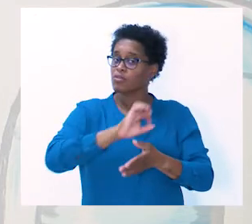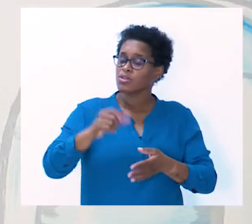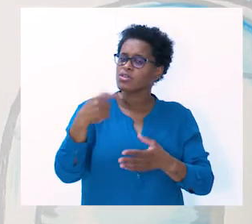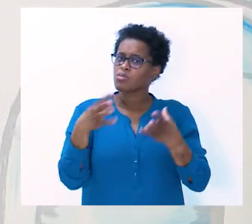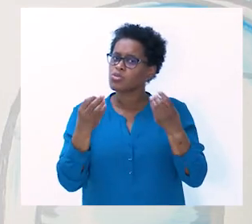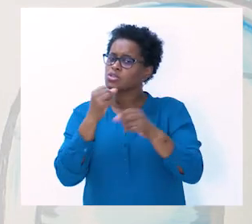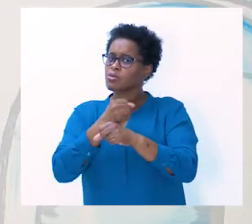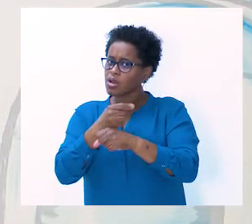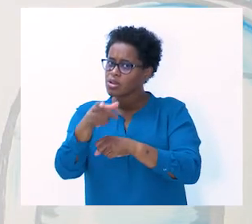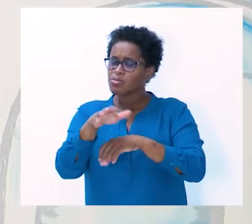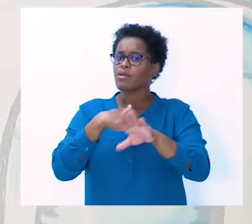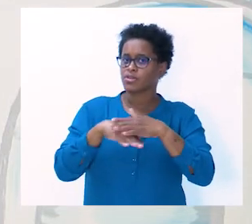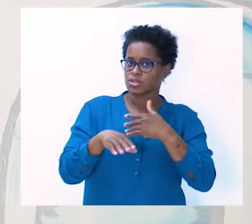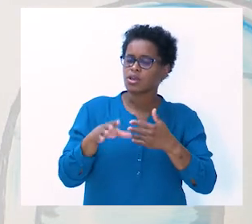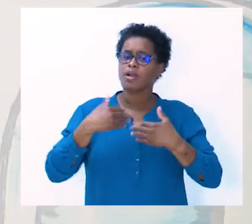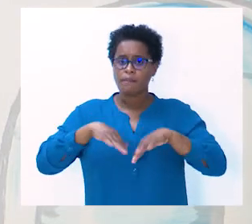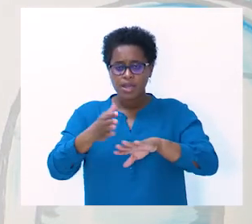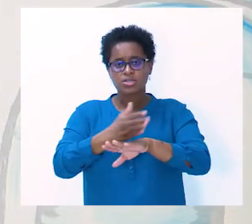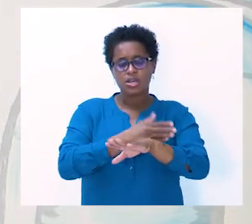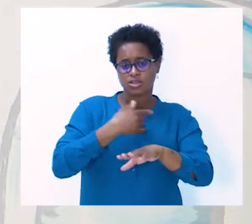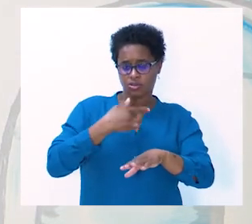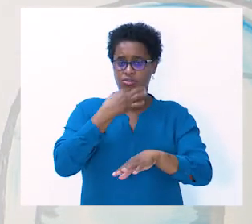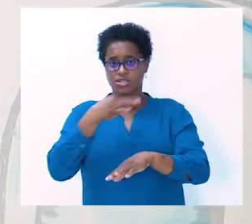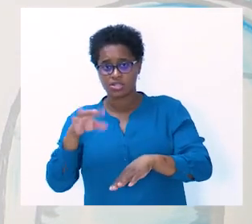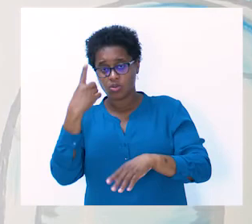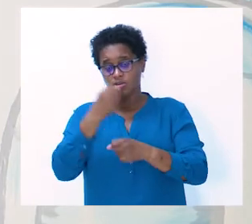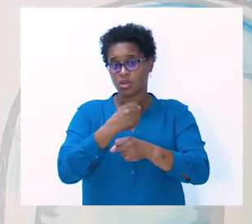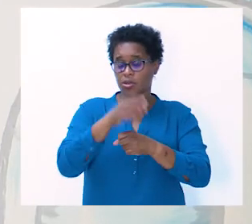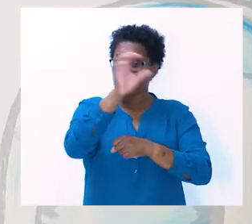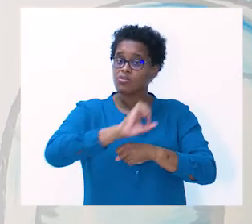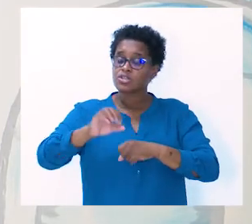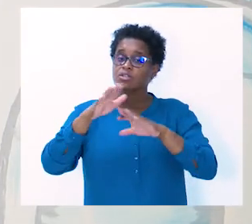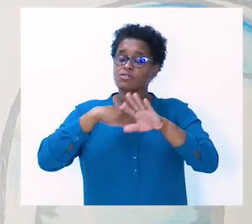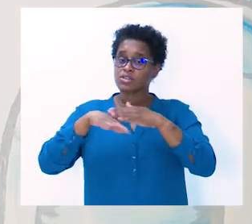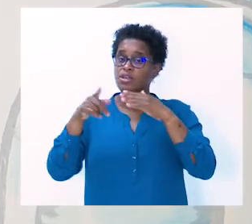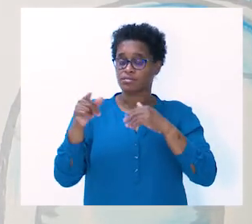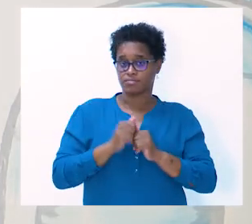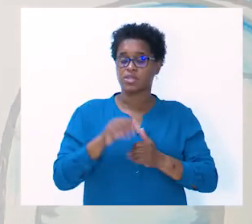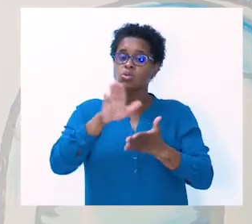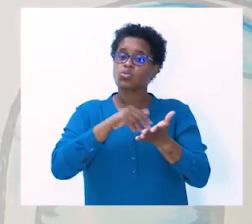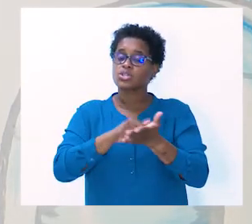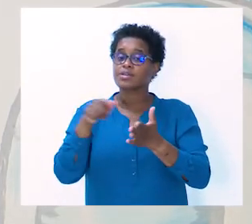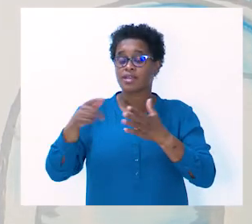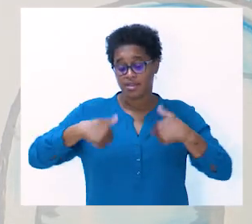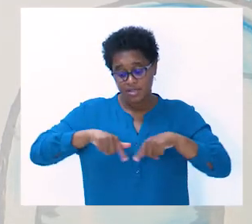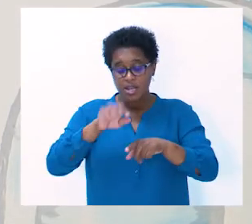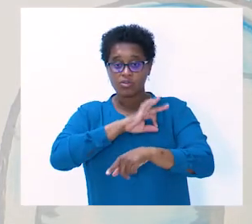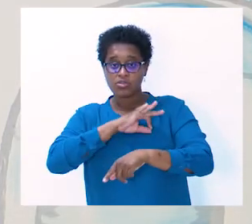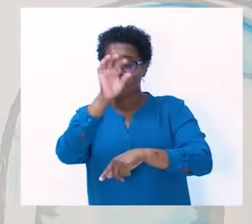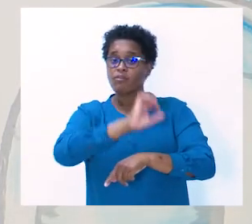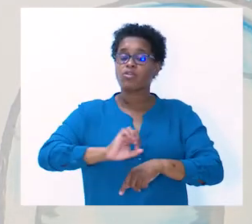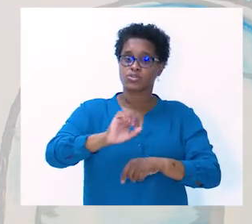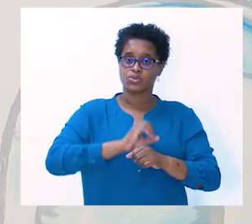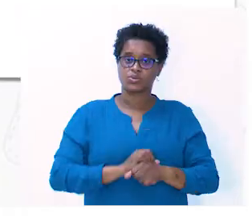vários exercícios ali para fazer. Mas antes, eu vou deixar um exercício para vocês fazerem e corrigir na sala com o